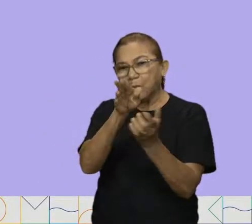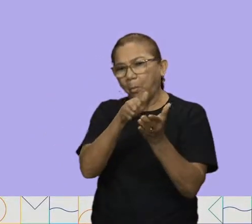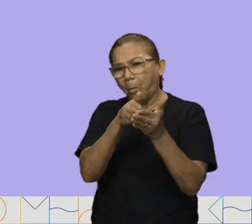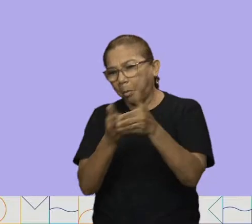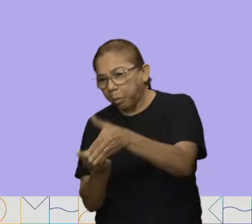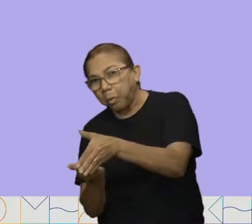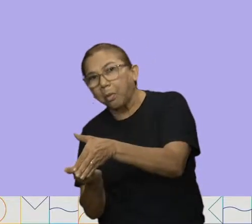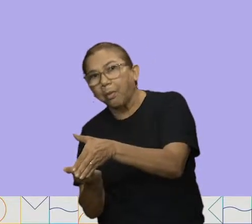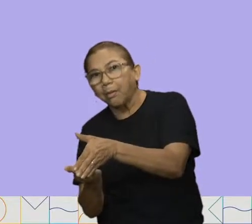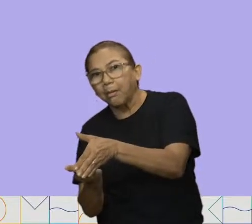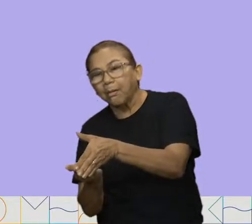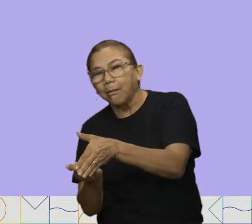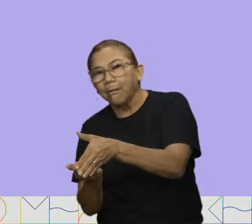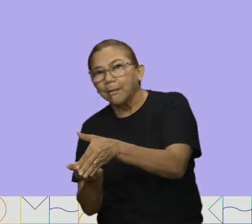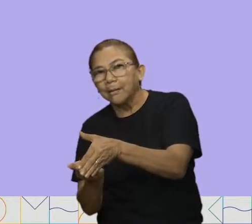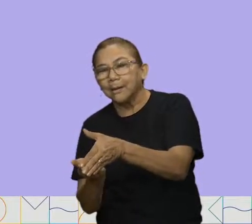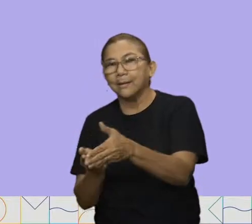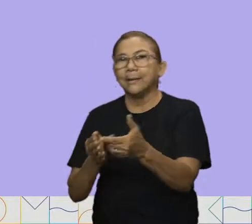deixou,